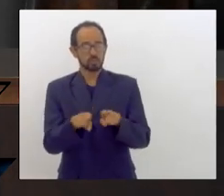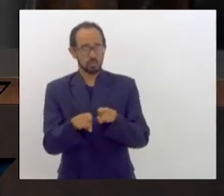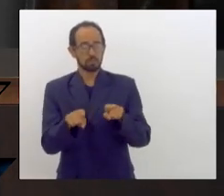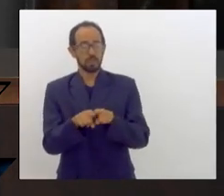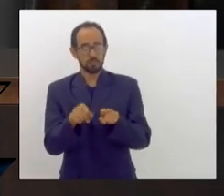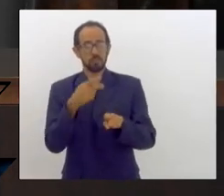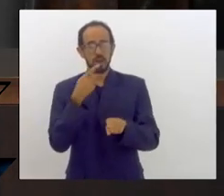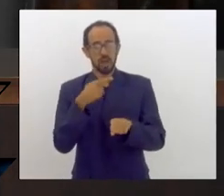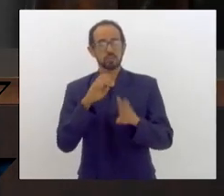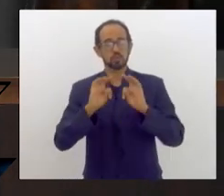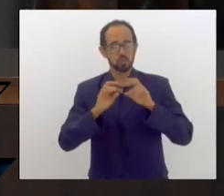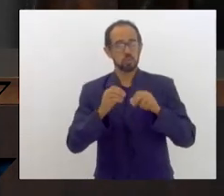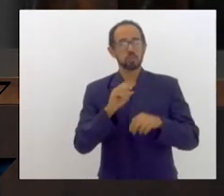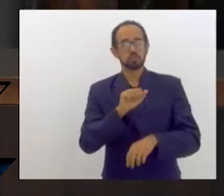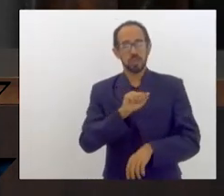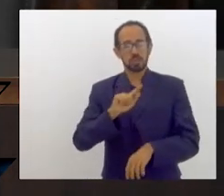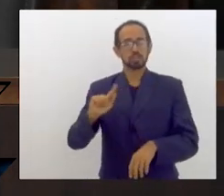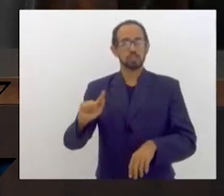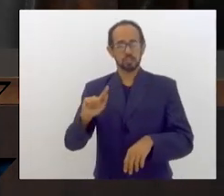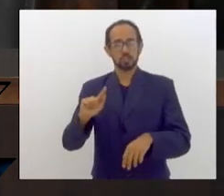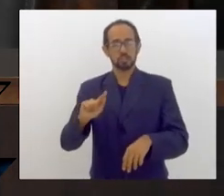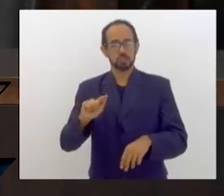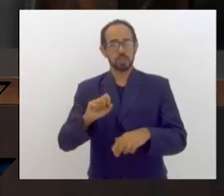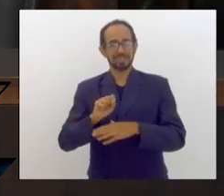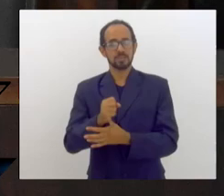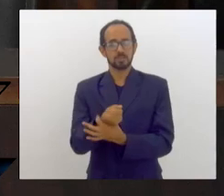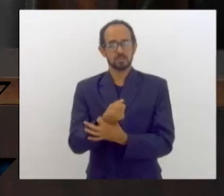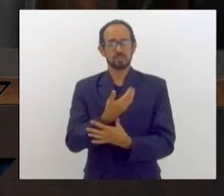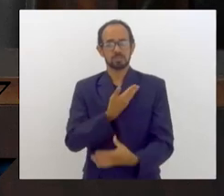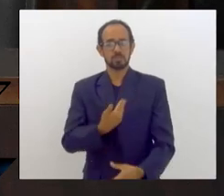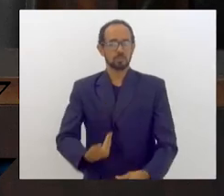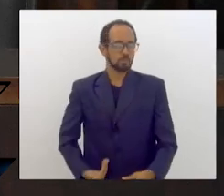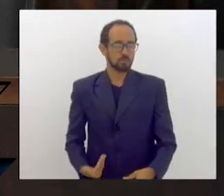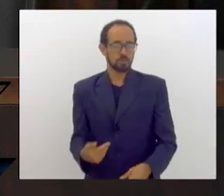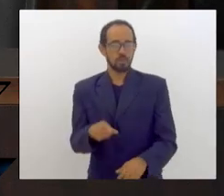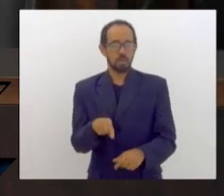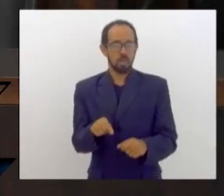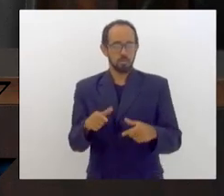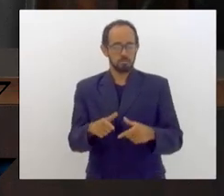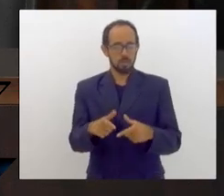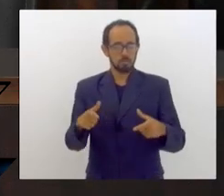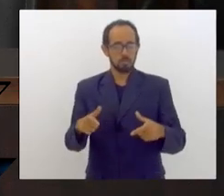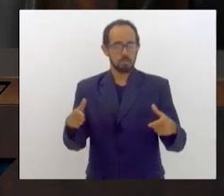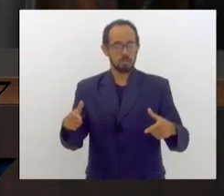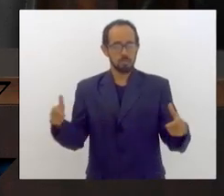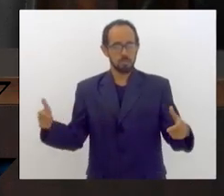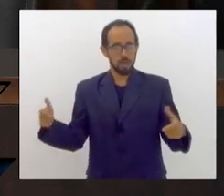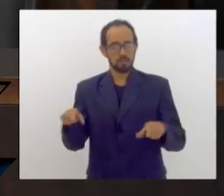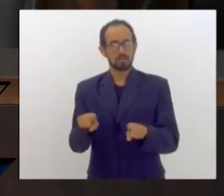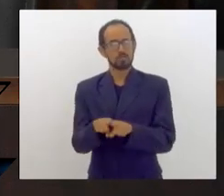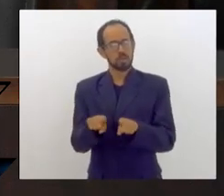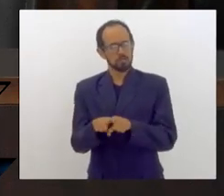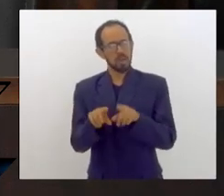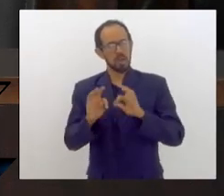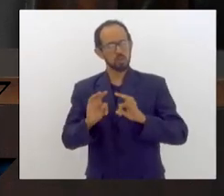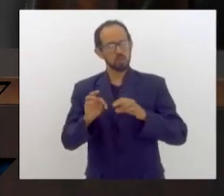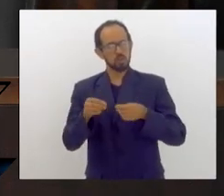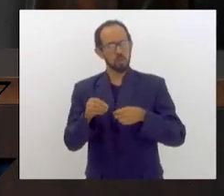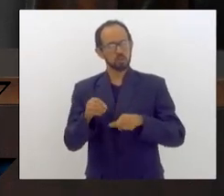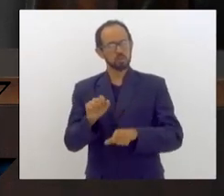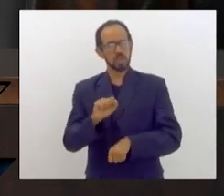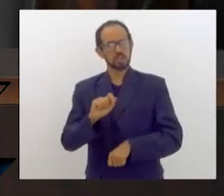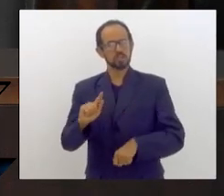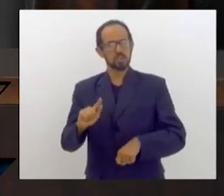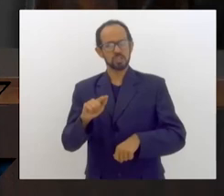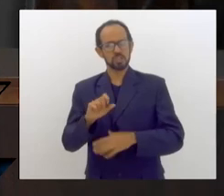agentes de segurança pública, né? Ampliar, se a gente conseguisse ampliar também para os agentes, todos os agentes de segurança pública, porque isso